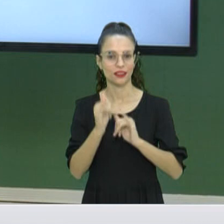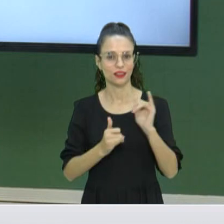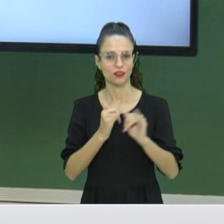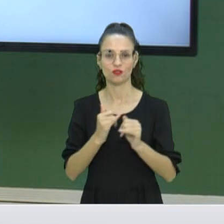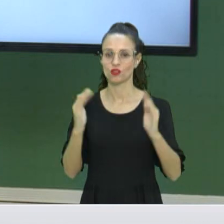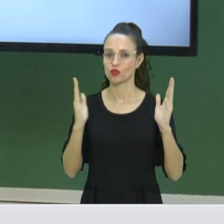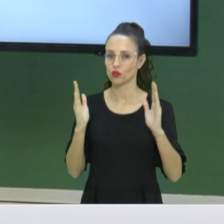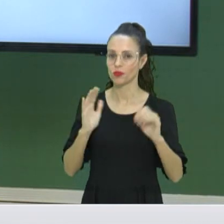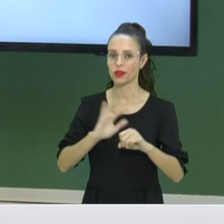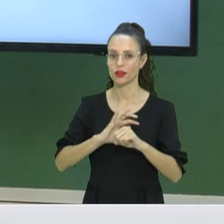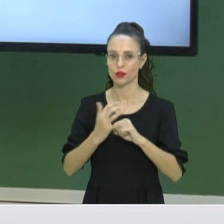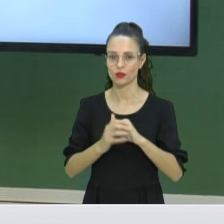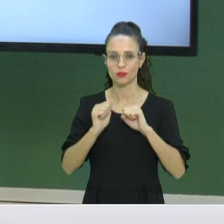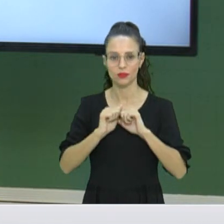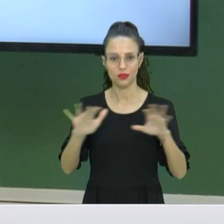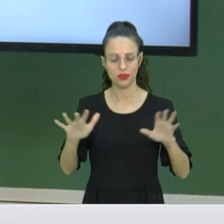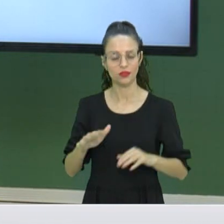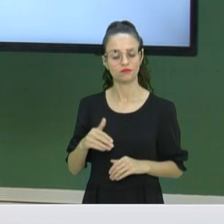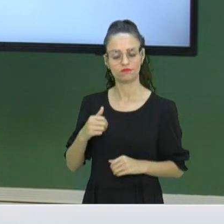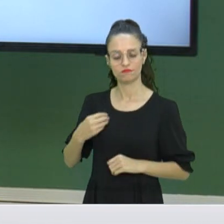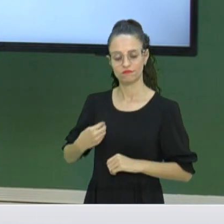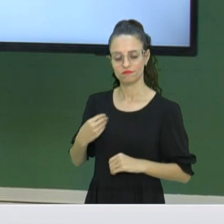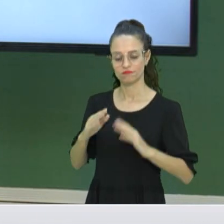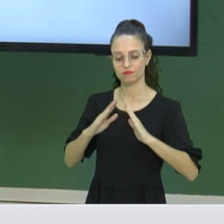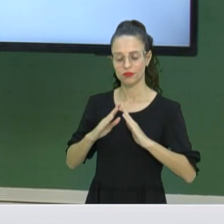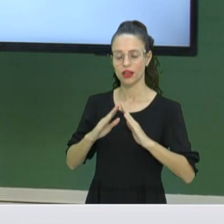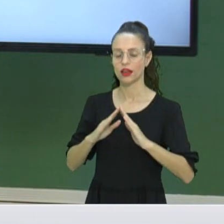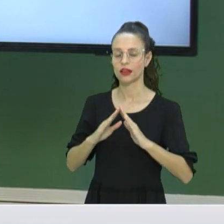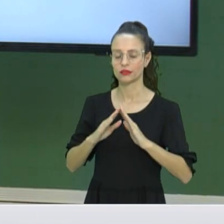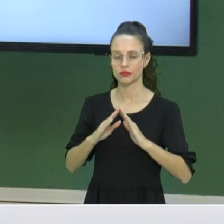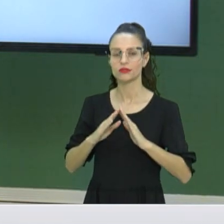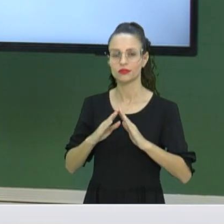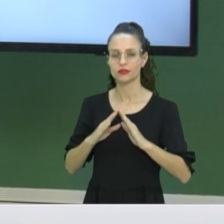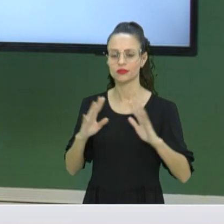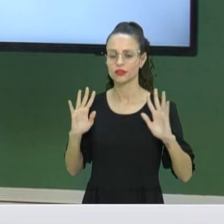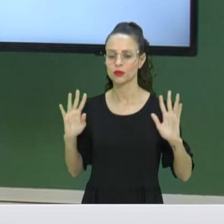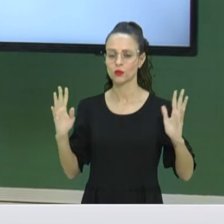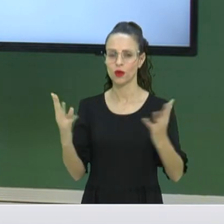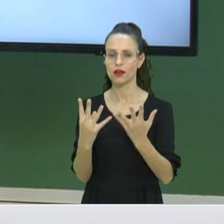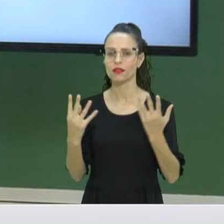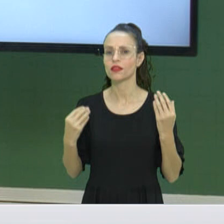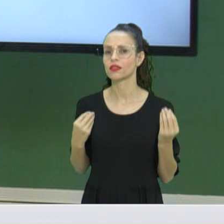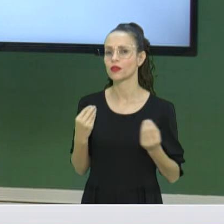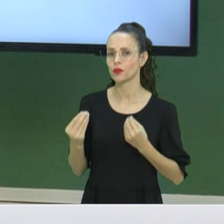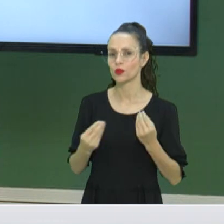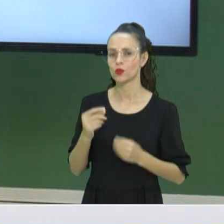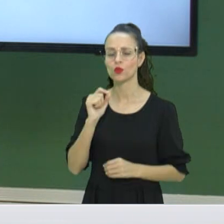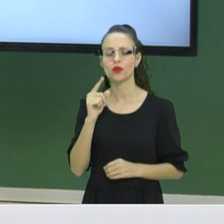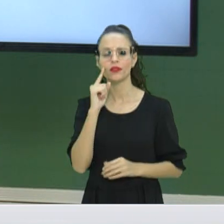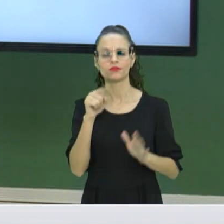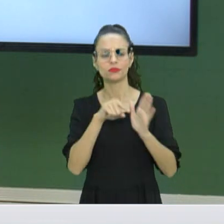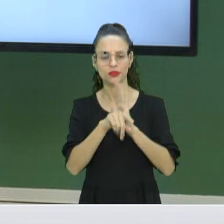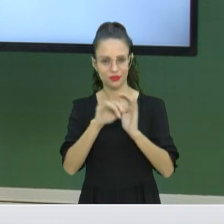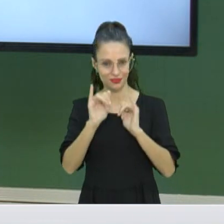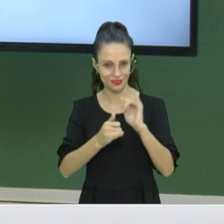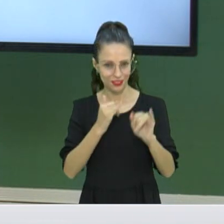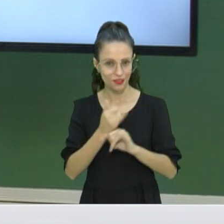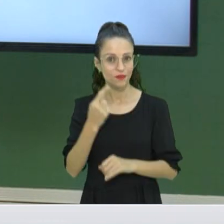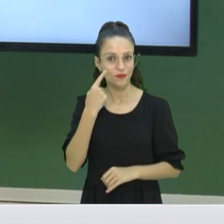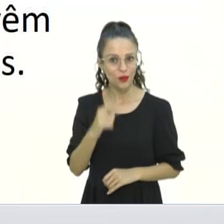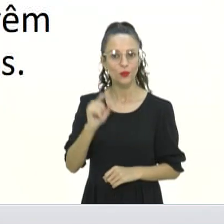pandemia. Ficamos em casa, ficamos em distanciamento social. Vamos ver o que era a internet. Descobrimos